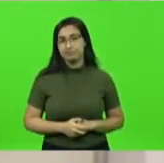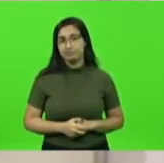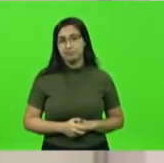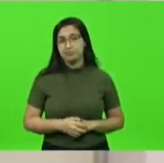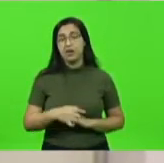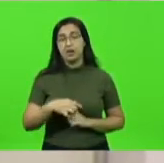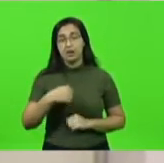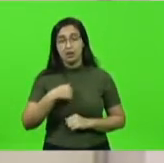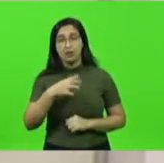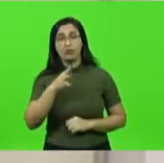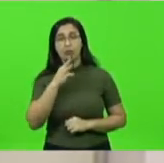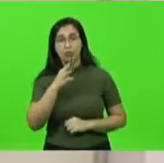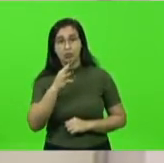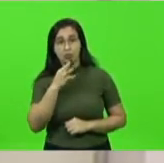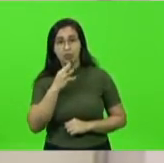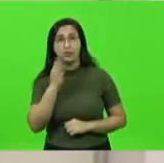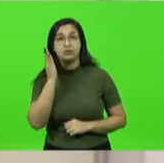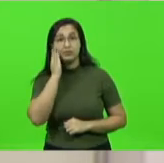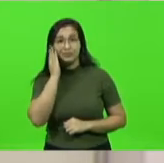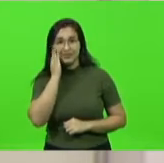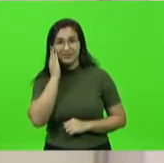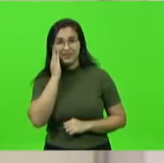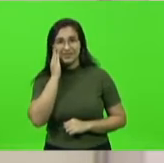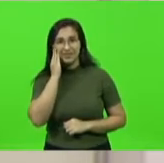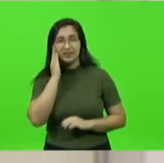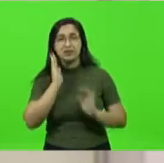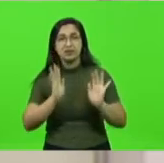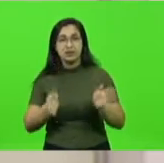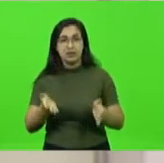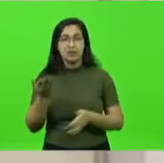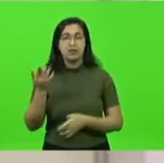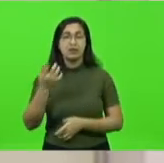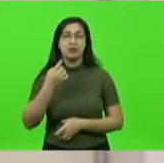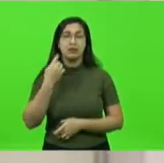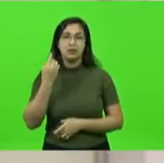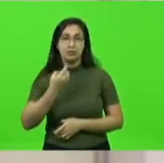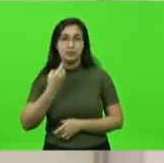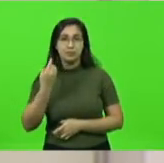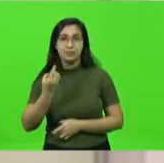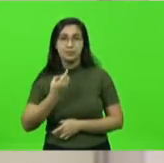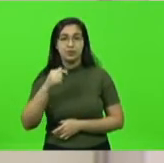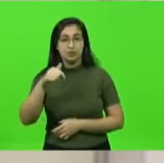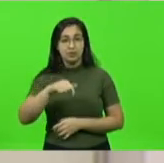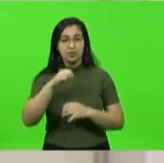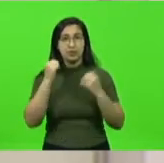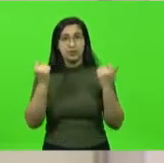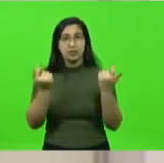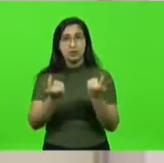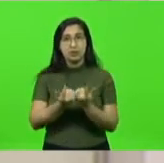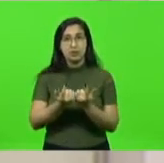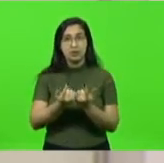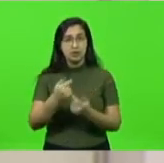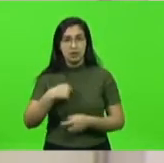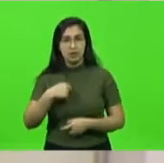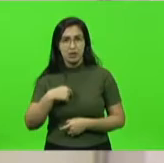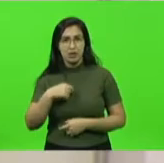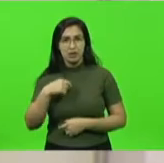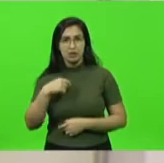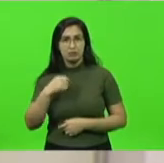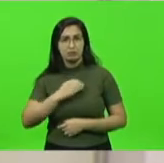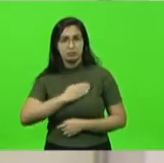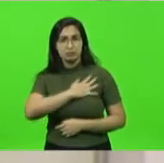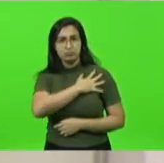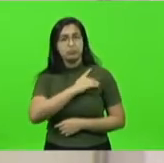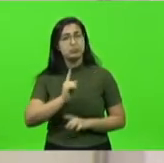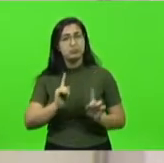propriedade de ter sido um dos deputados aqui na casa, mesmo não sendo militar, mas de